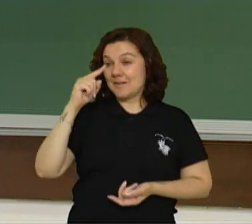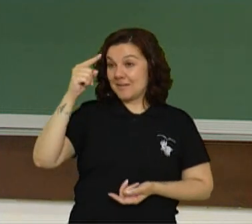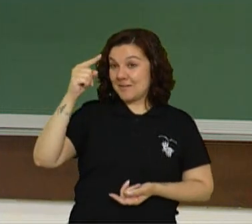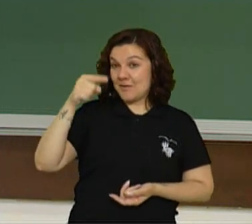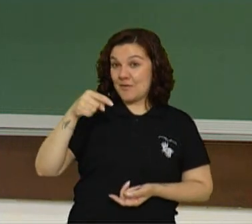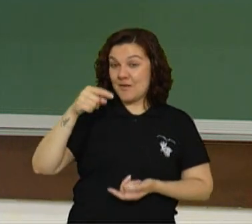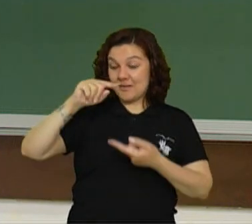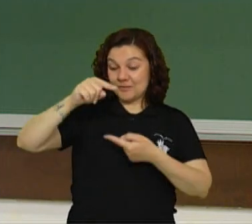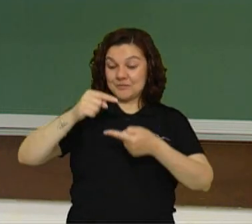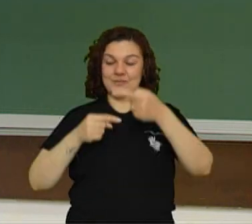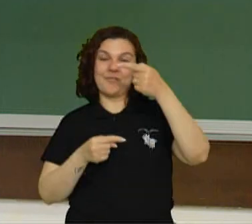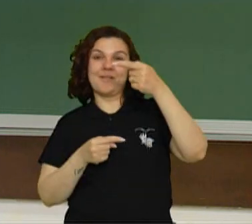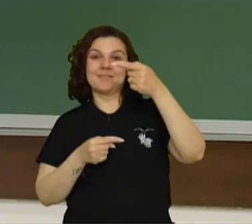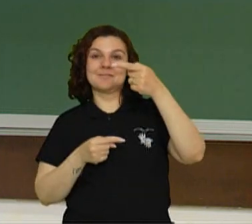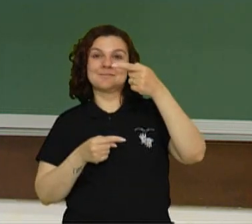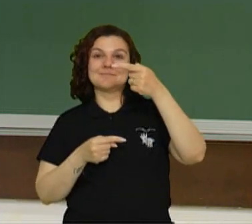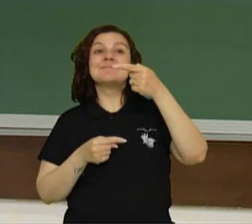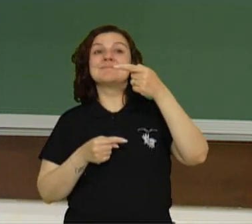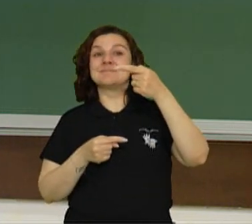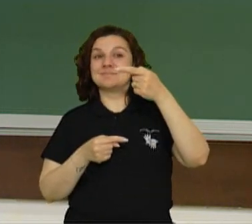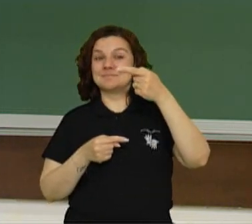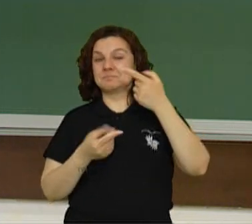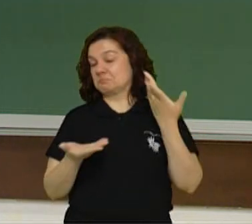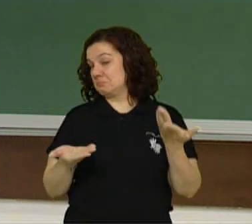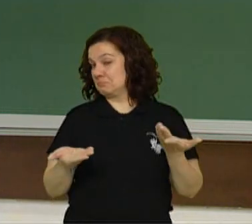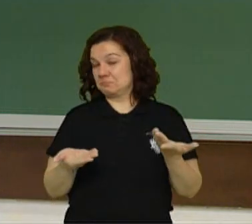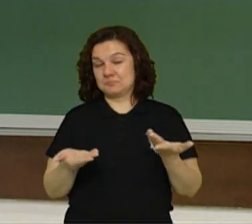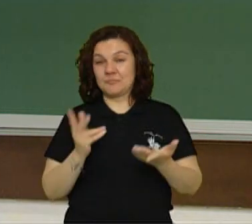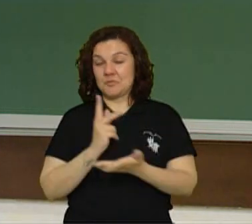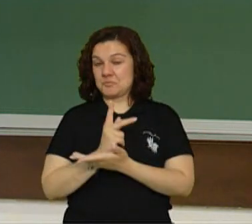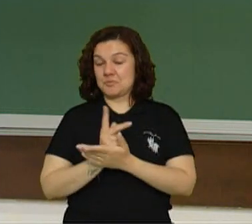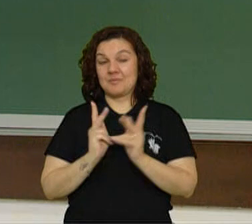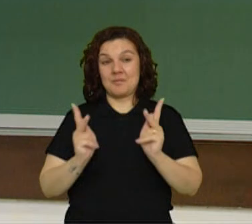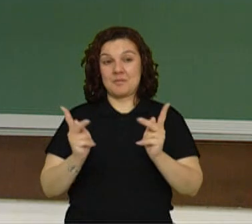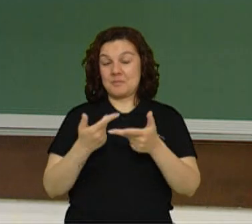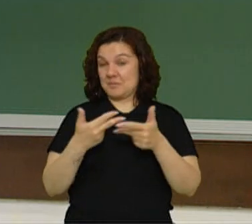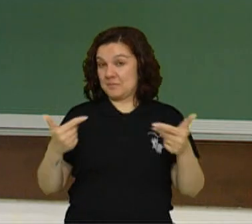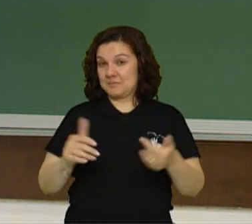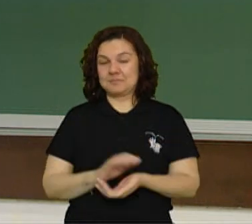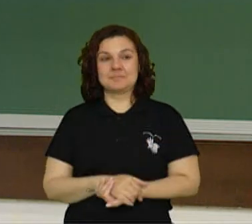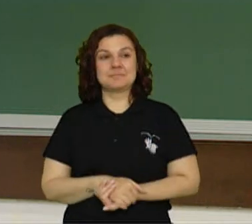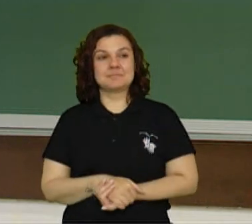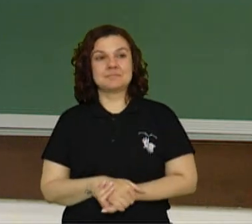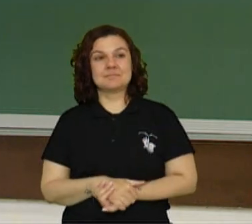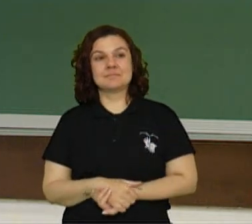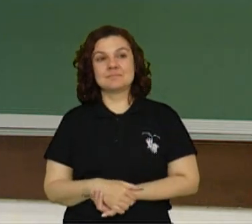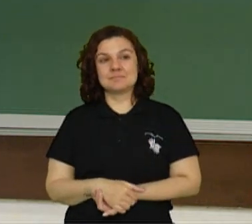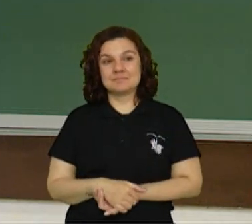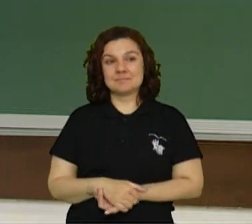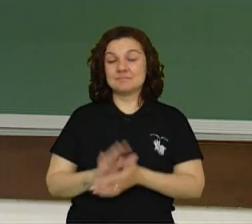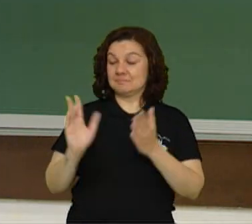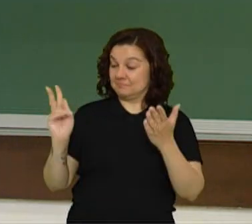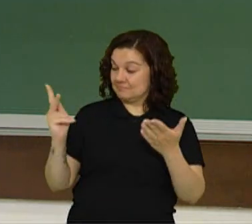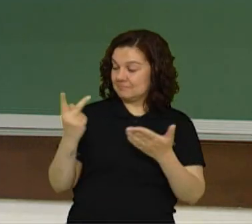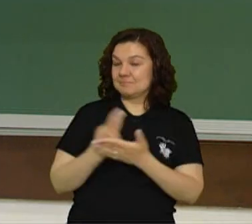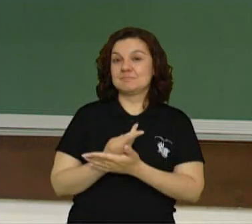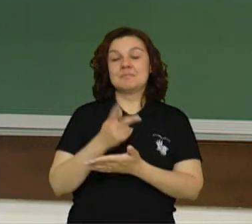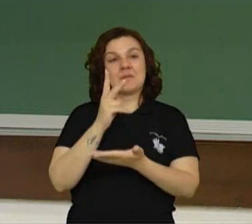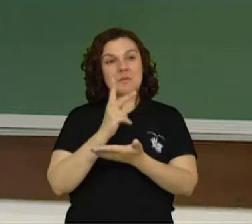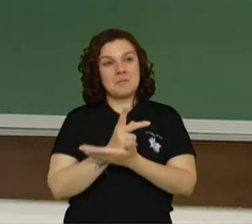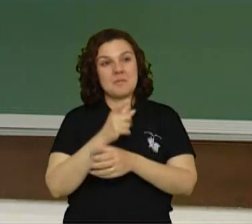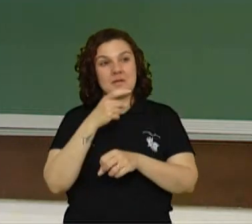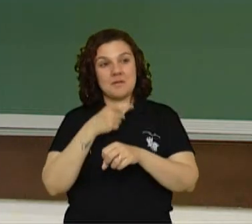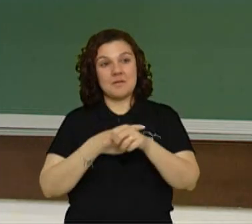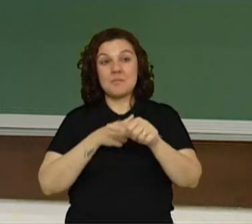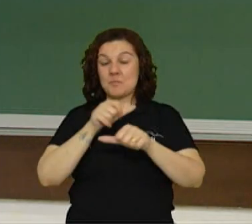no cubo são trocadas. Se eu troco o número de faces, consequentemente, eu troco o número de arestas e, consequentemente, o